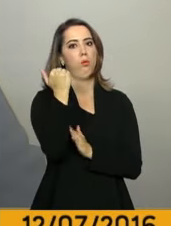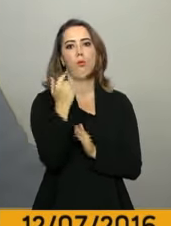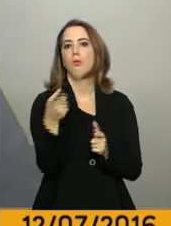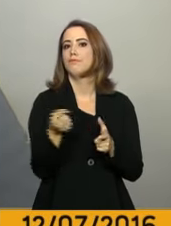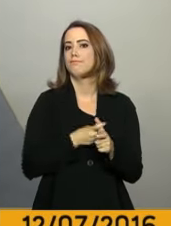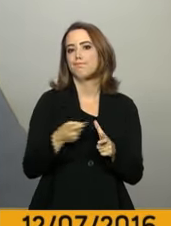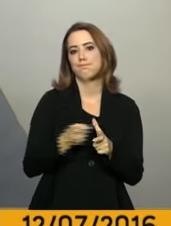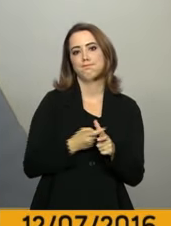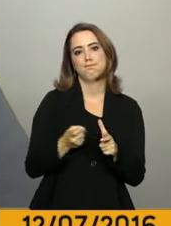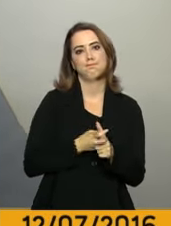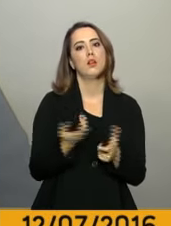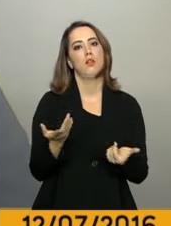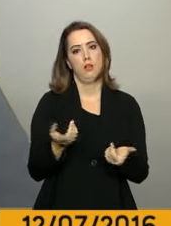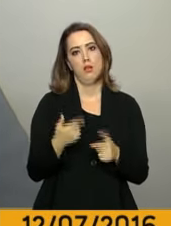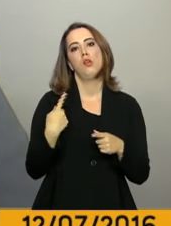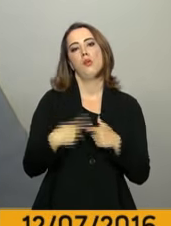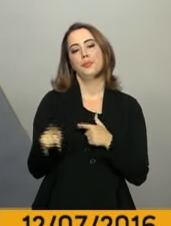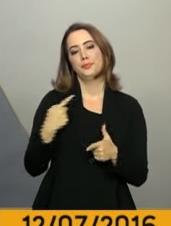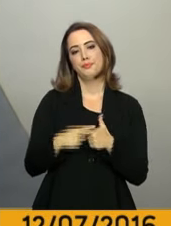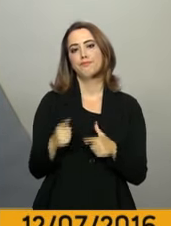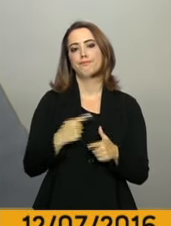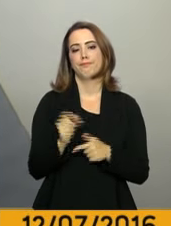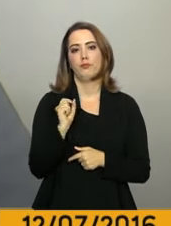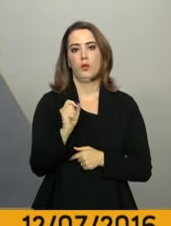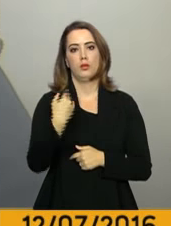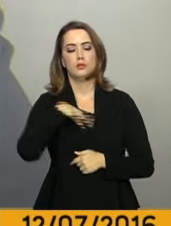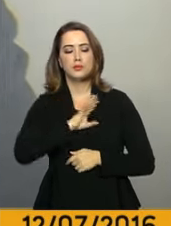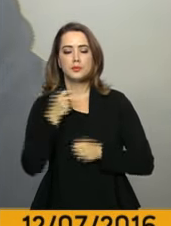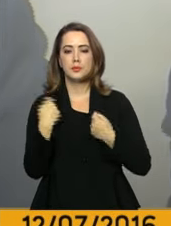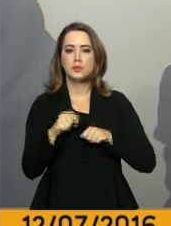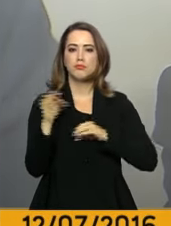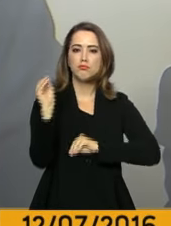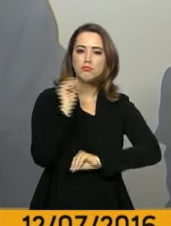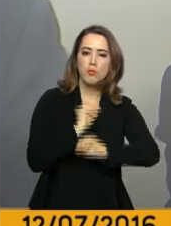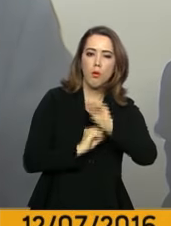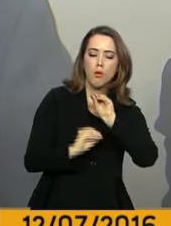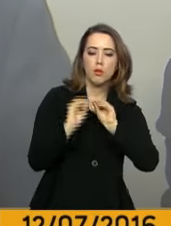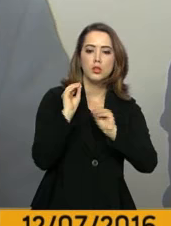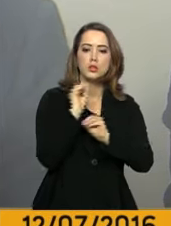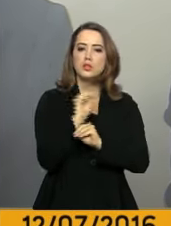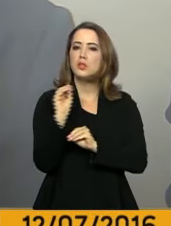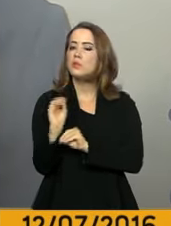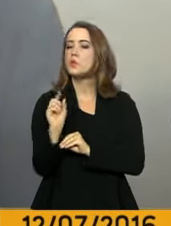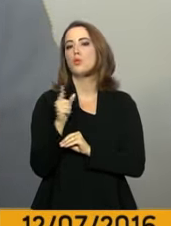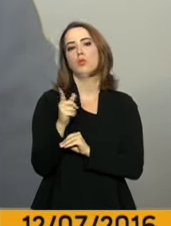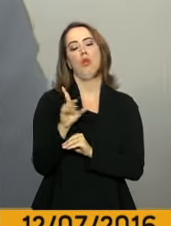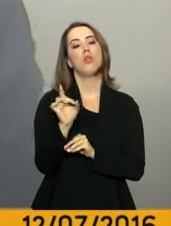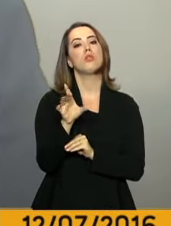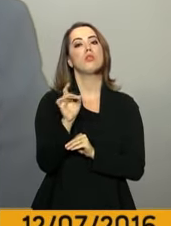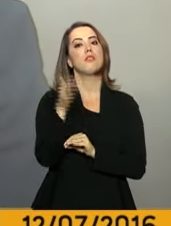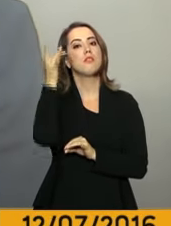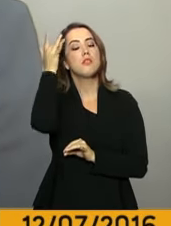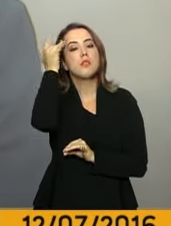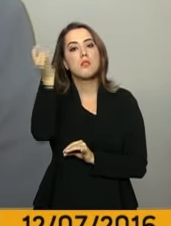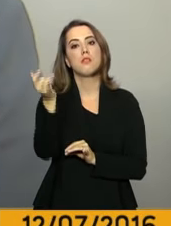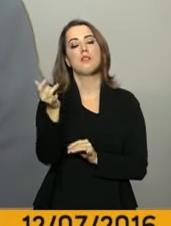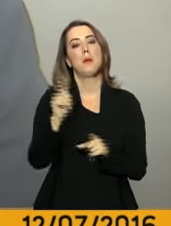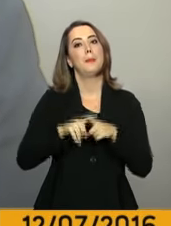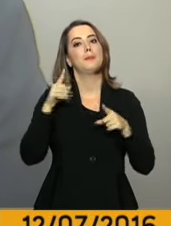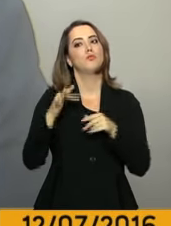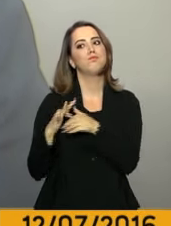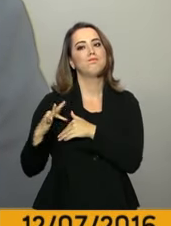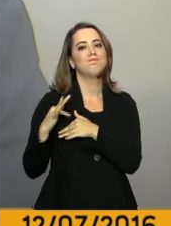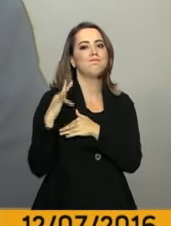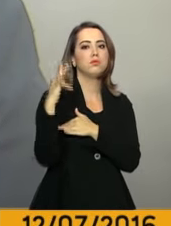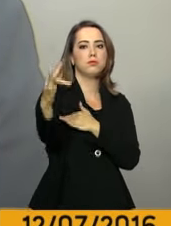Déficit então é uma coisa que nós temos que cuidar Não exatamente pro amanhã mas para o depois amanhã porque os